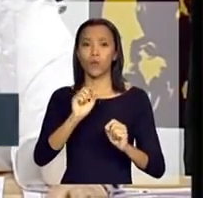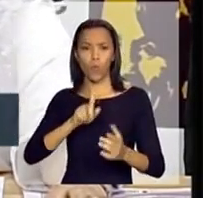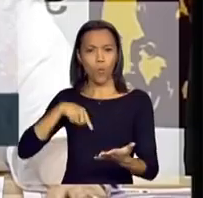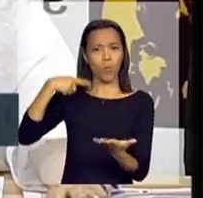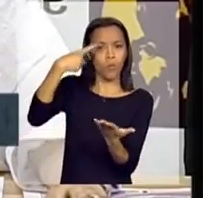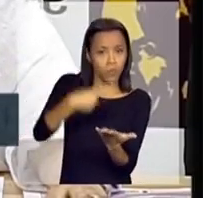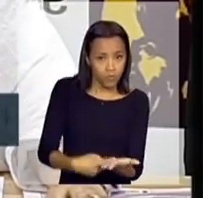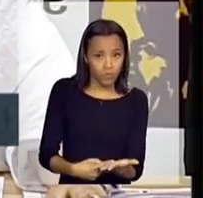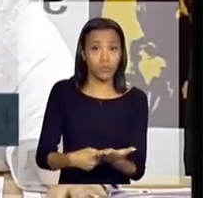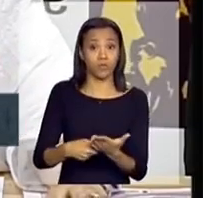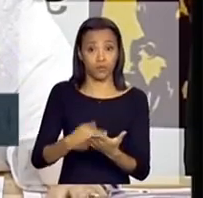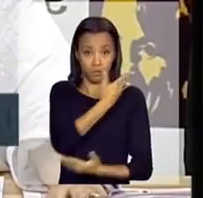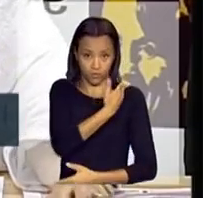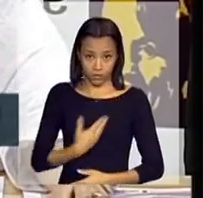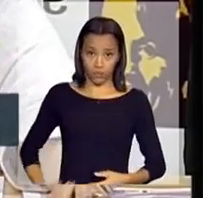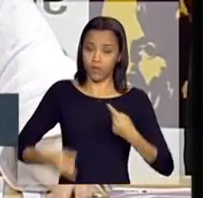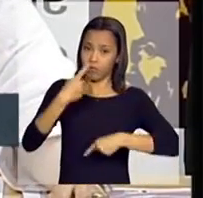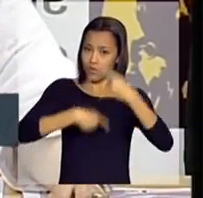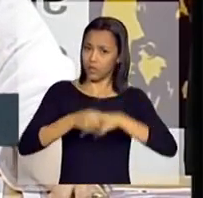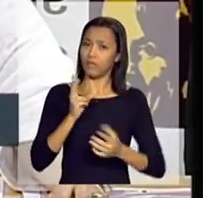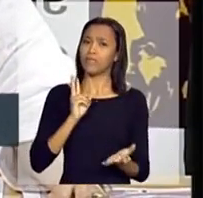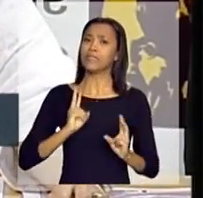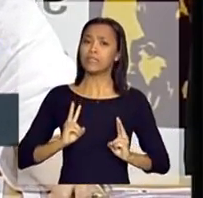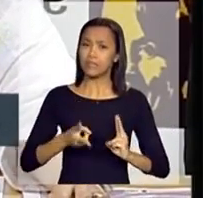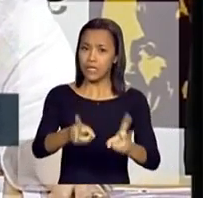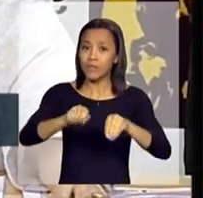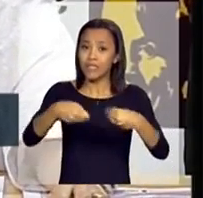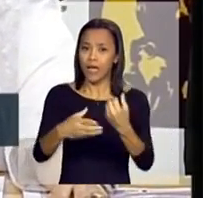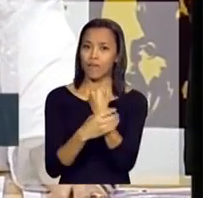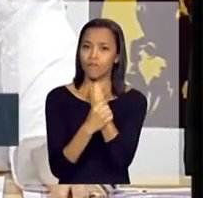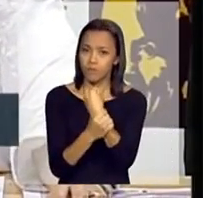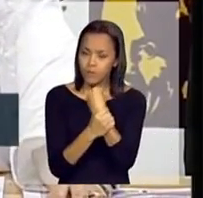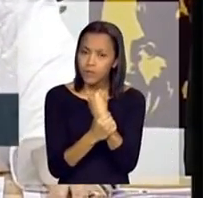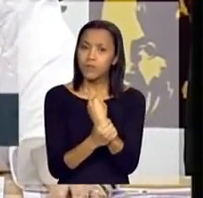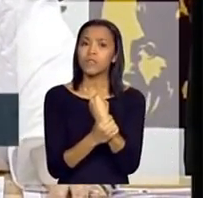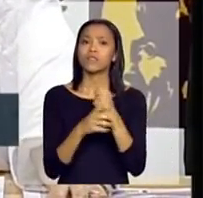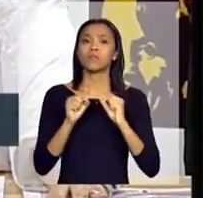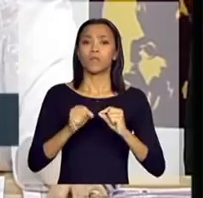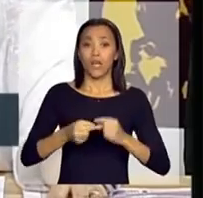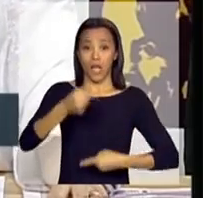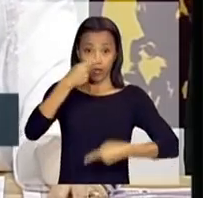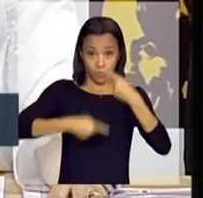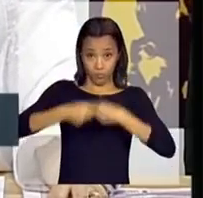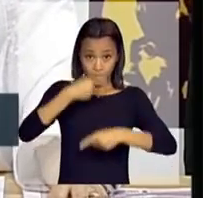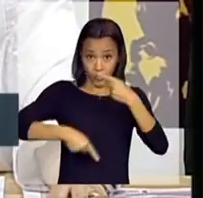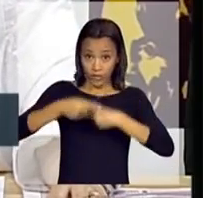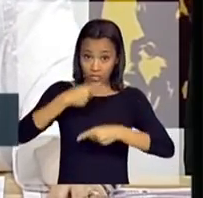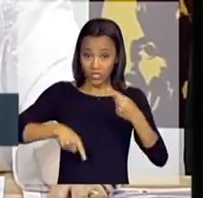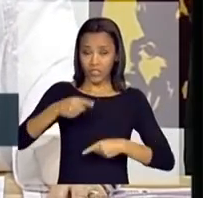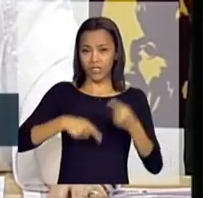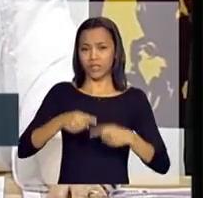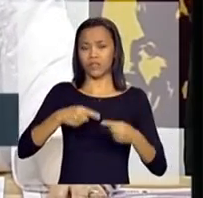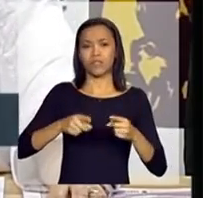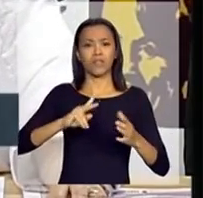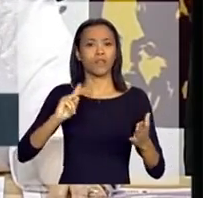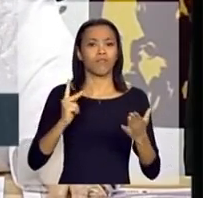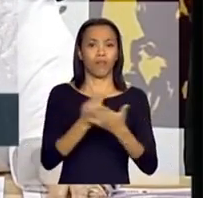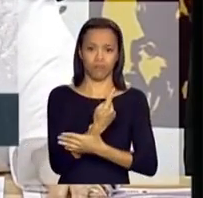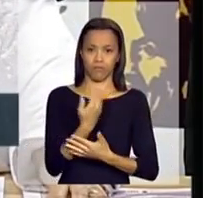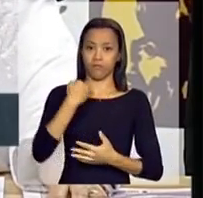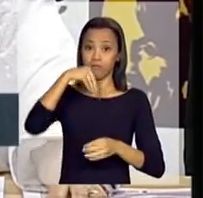em consolidar cada vez mais as políticas transversais de gênero no nosso